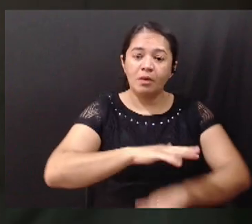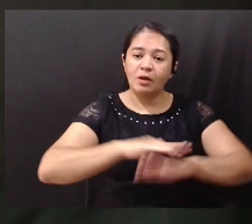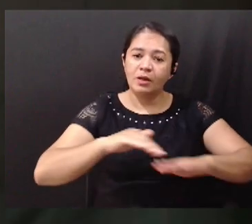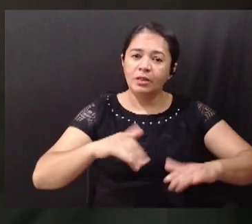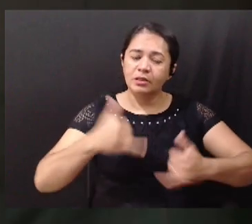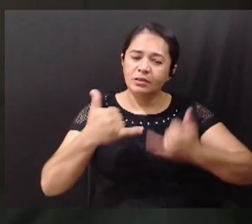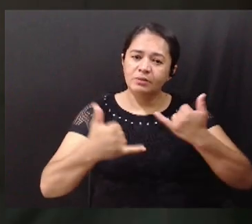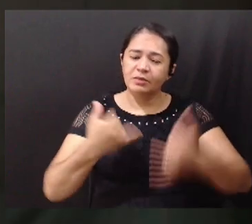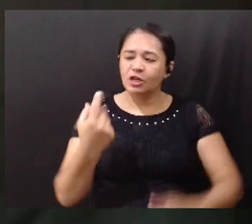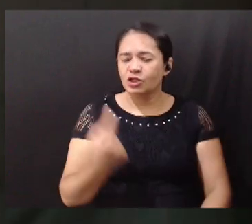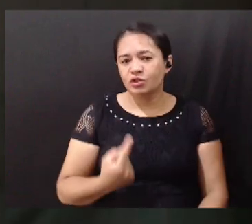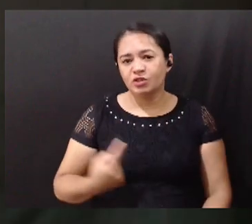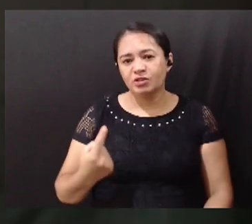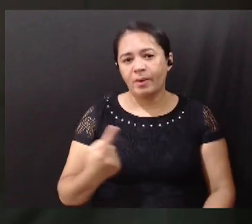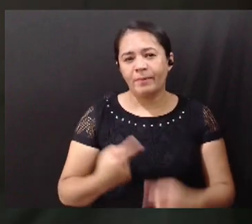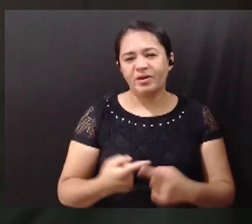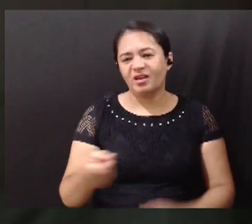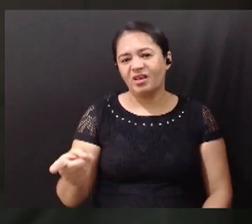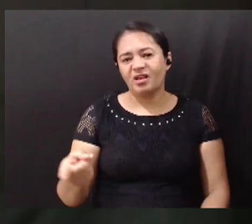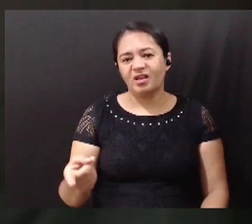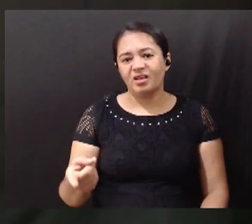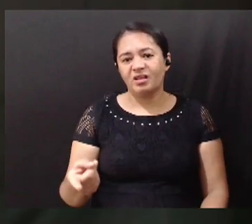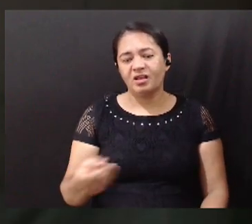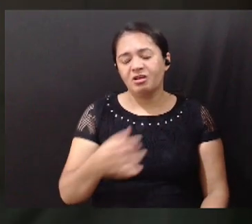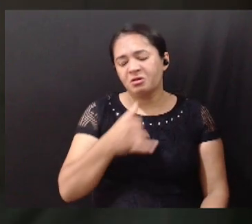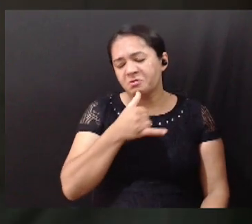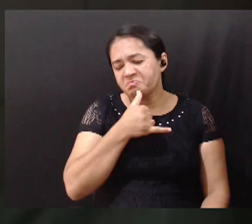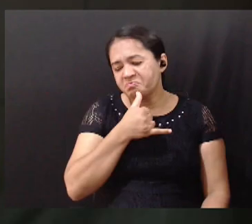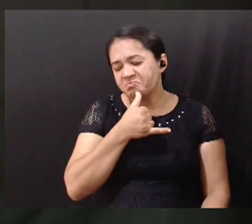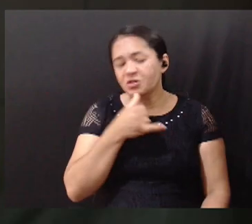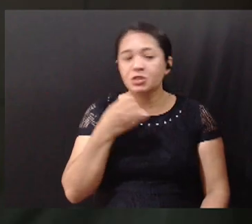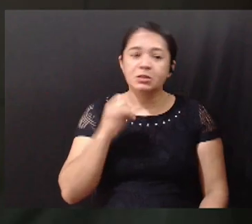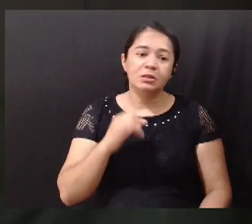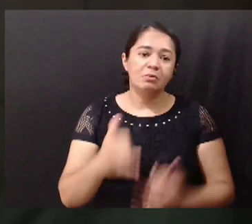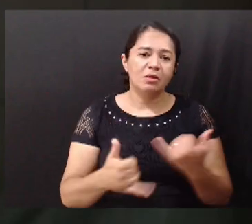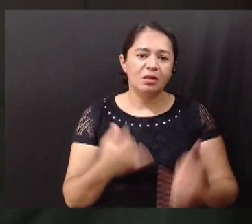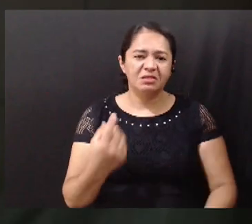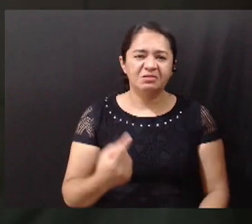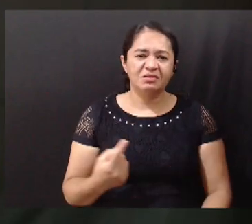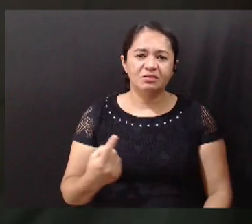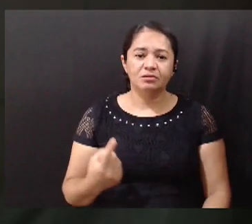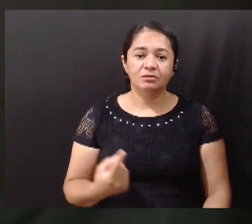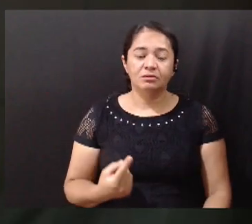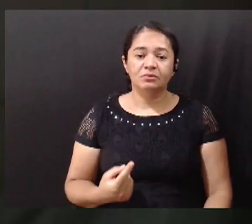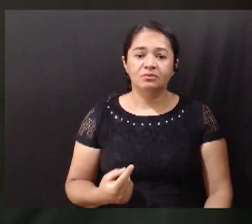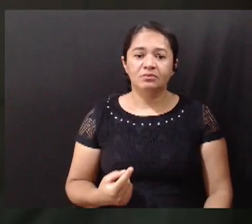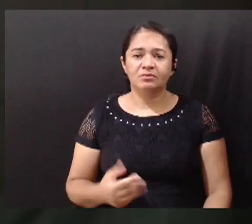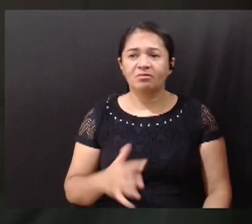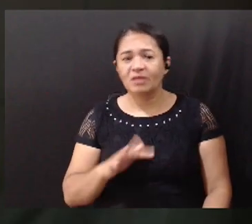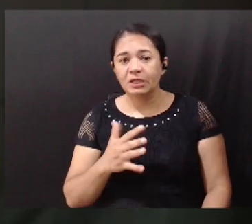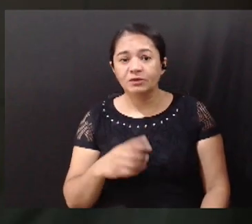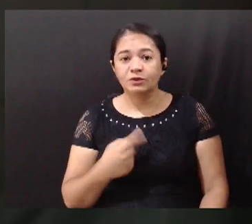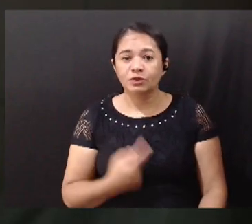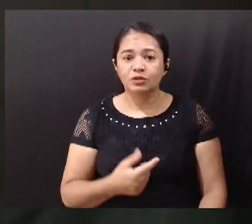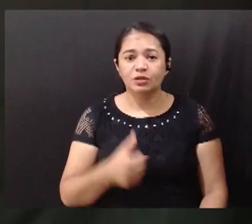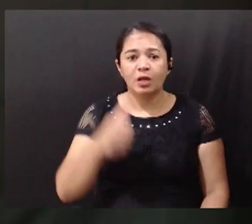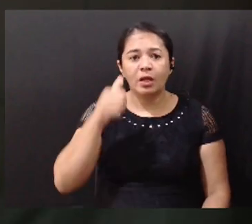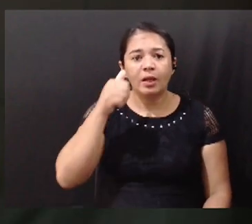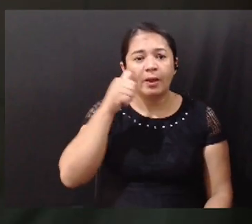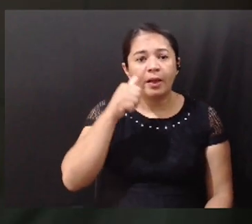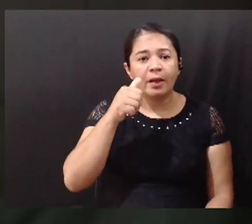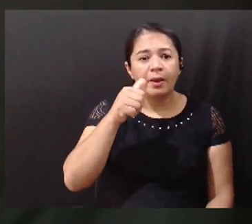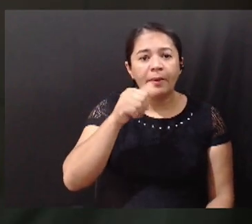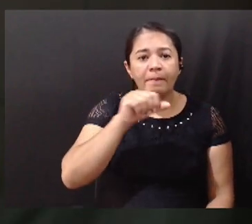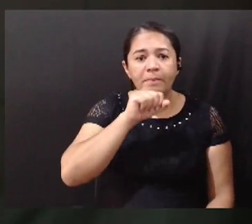realmente ela fica mais triste brincando sozinha? Esse negócio de brincar sozinha. Às vezes nós pais nós nos